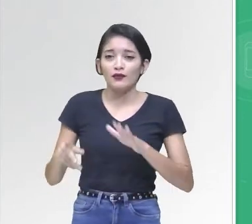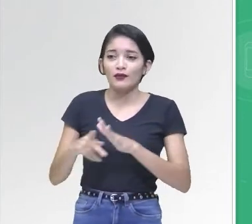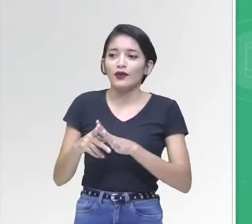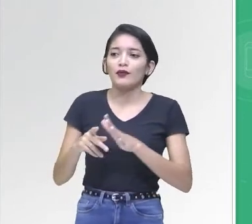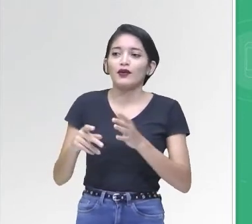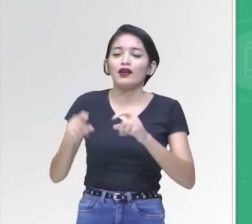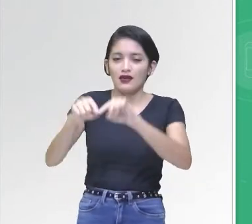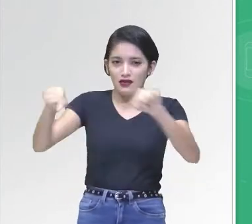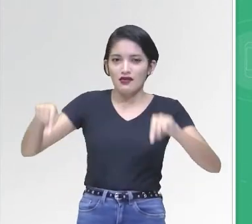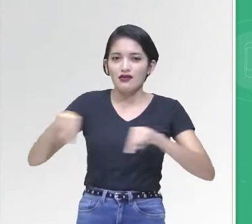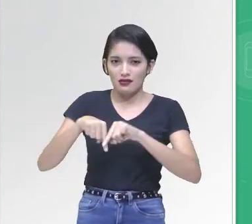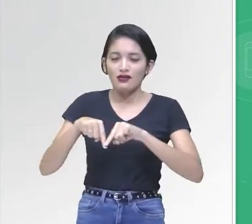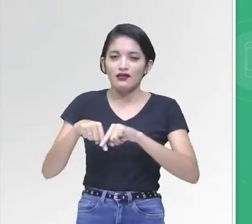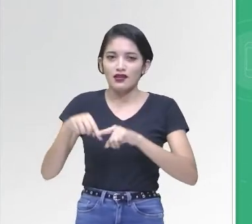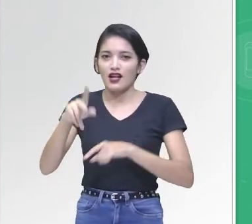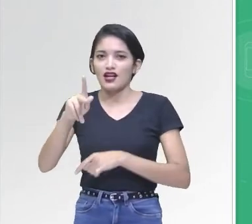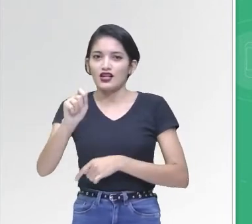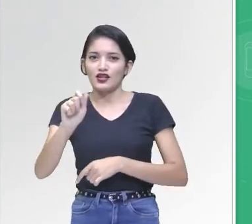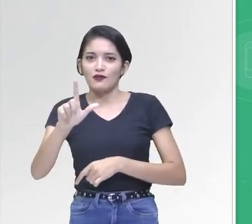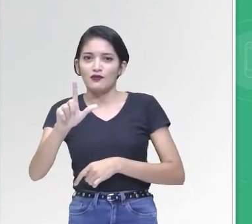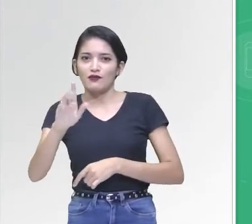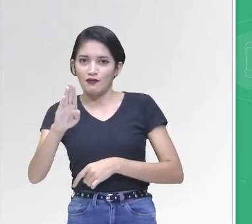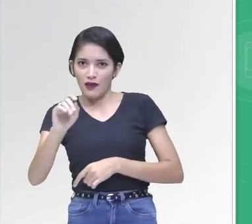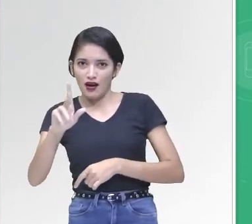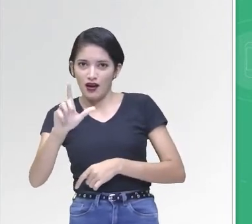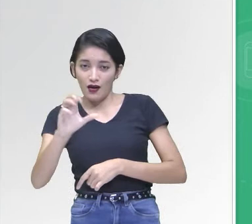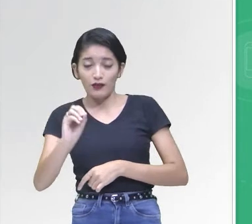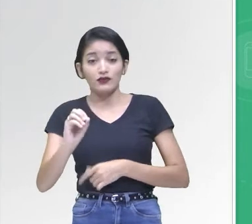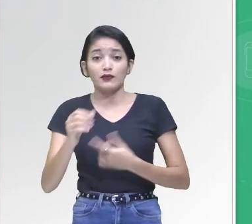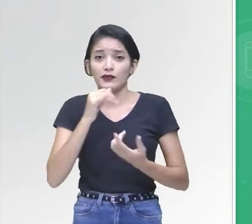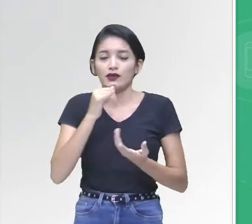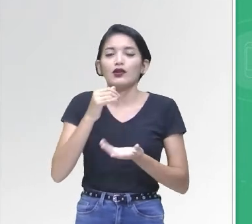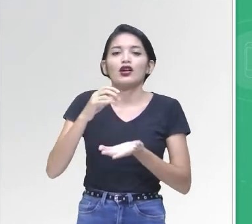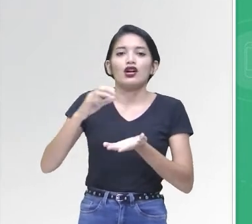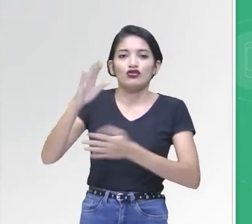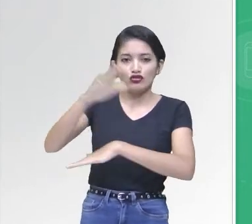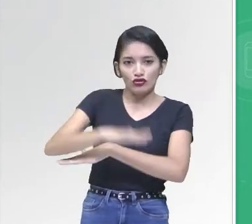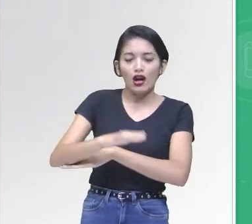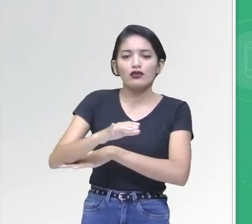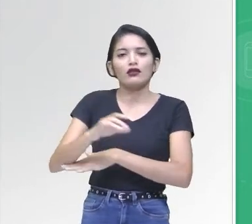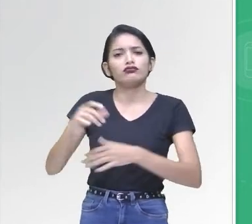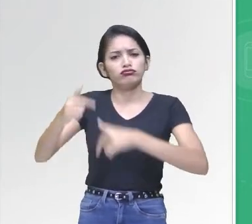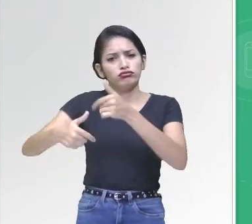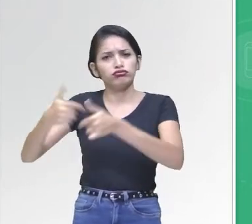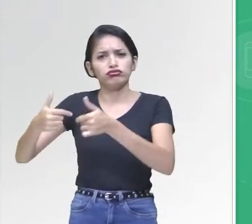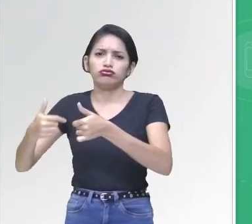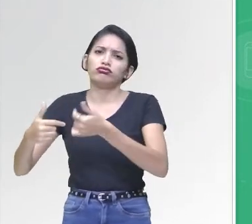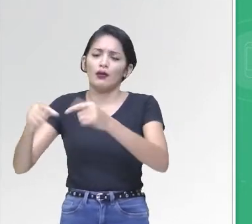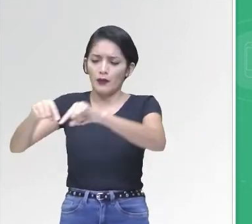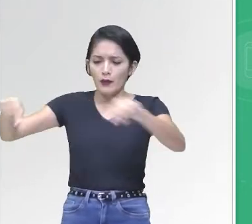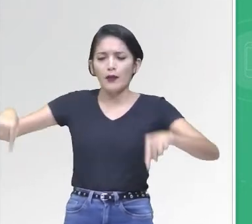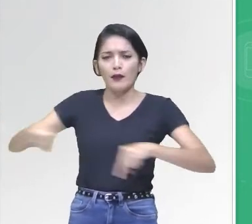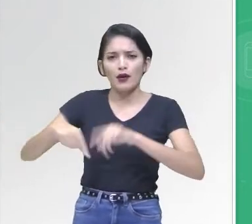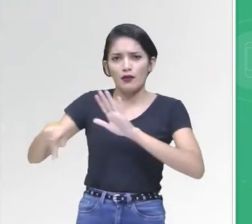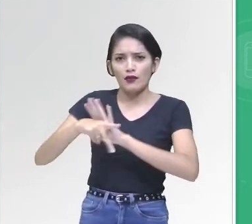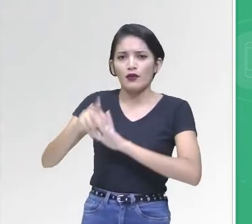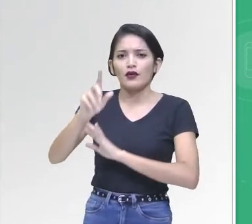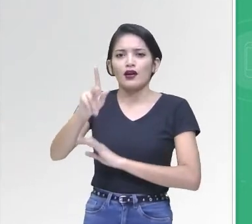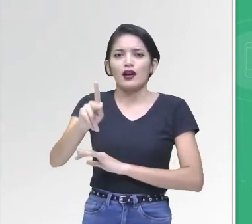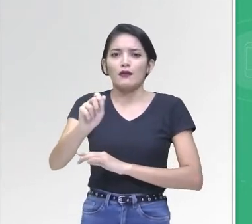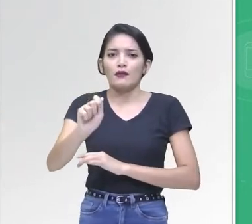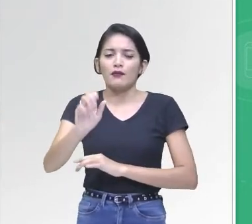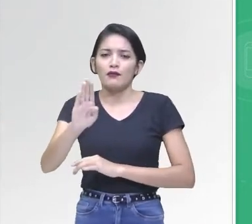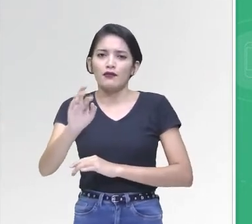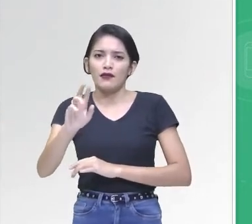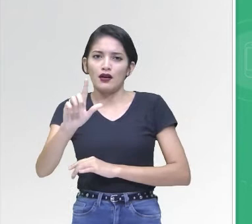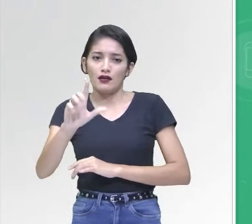né, para dizer que durante a tarde eu estou trabalhando lá no escritório do Paulo, né? Esta tarde, da